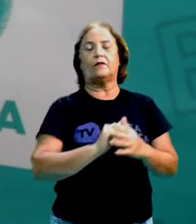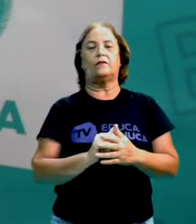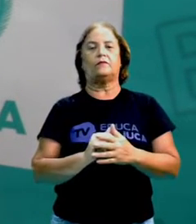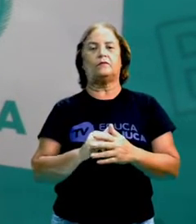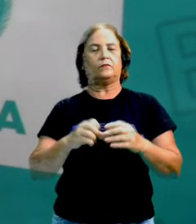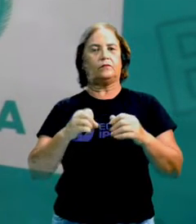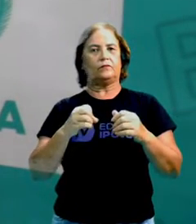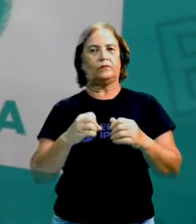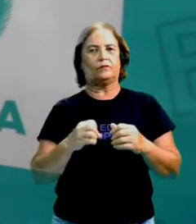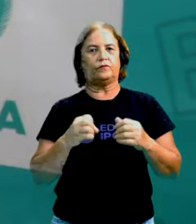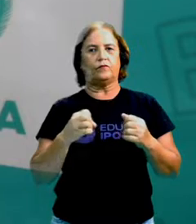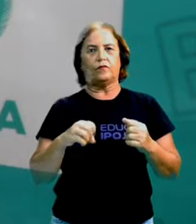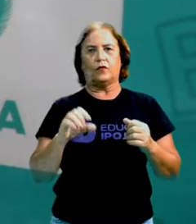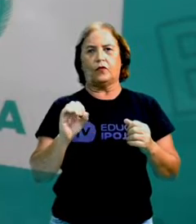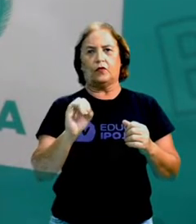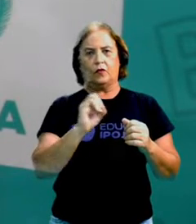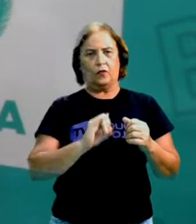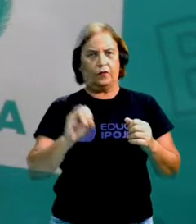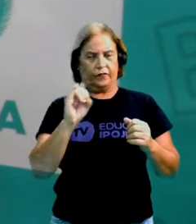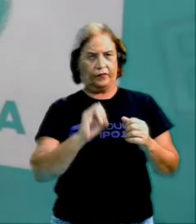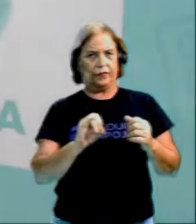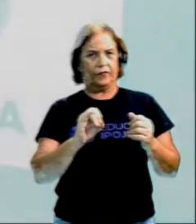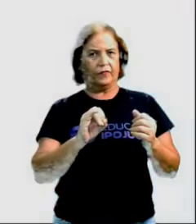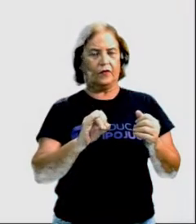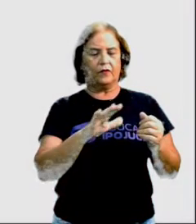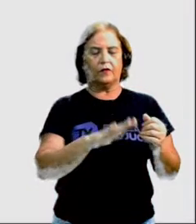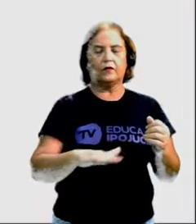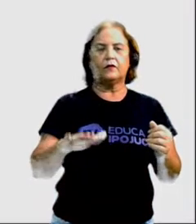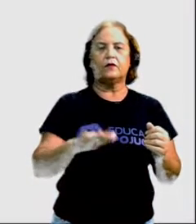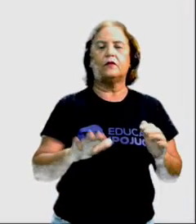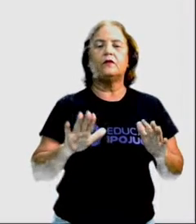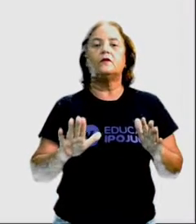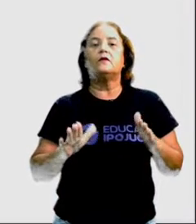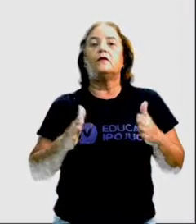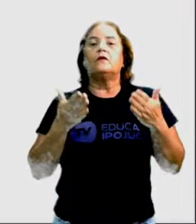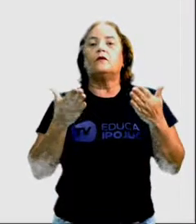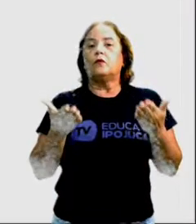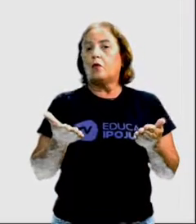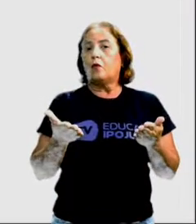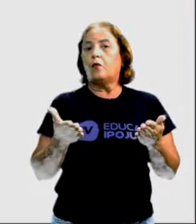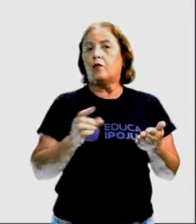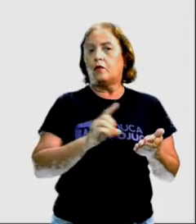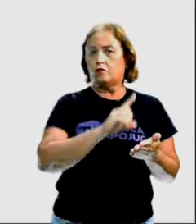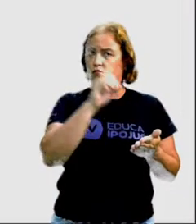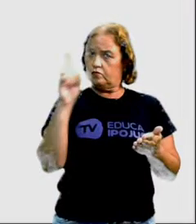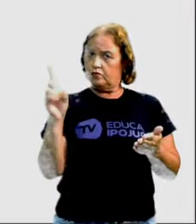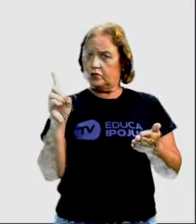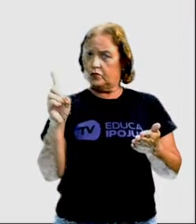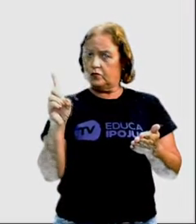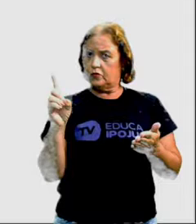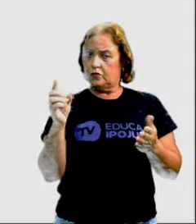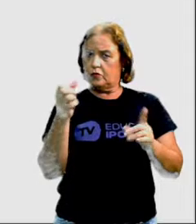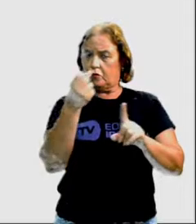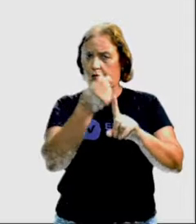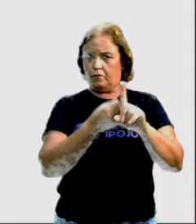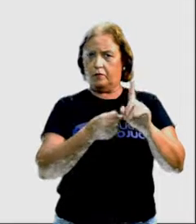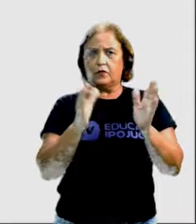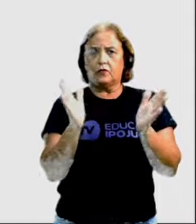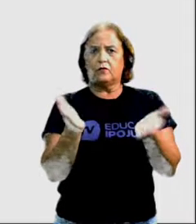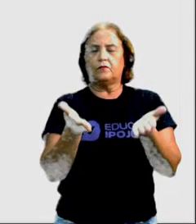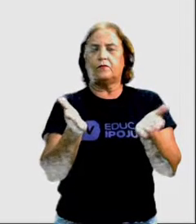é bom Olá criança você sabe me dizer qual o dia do mês é hoje